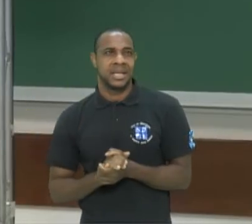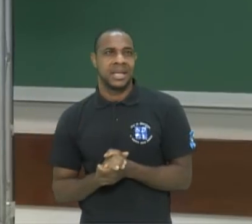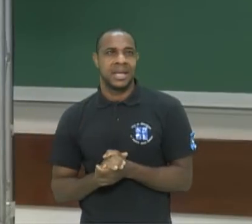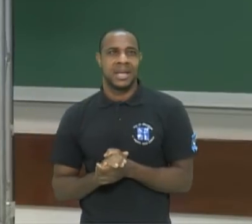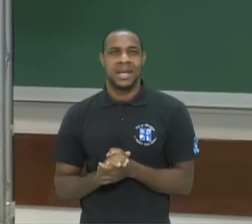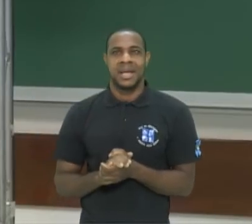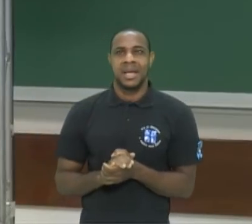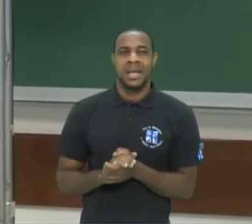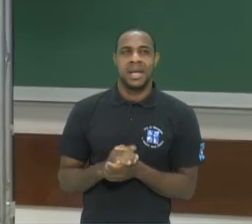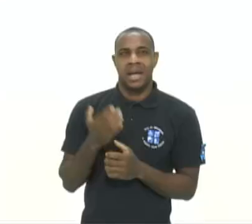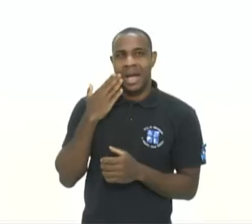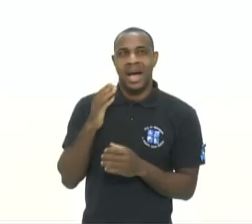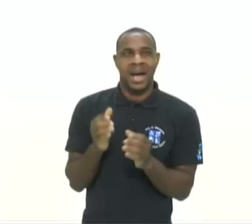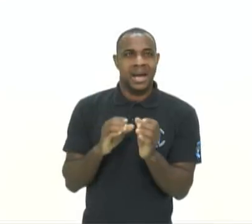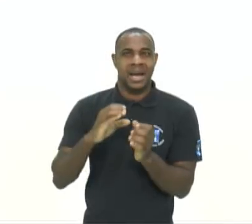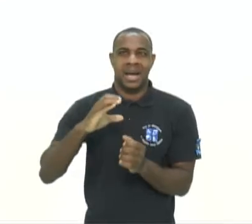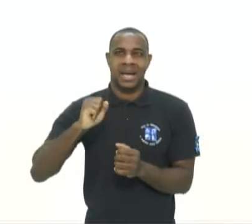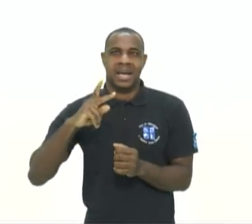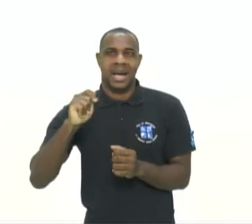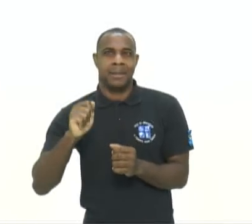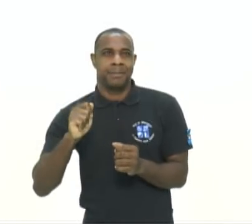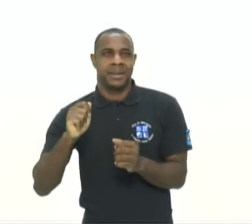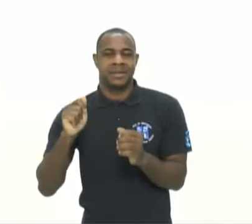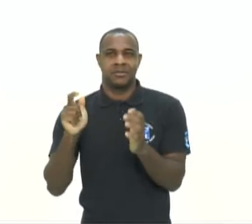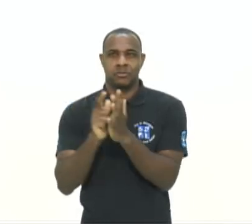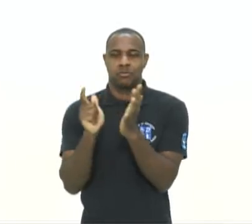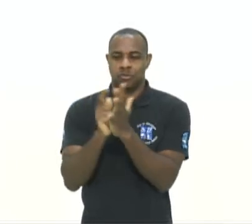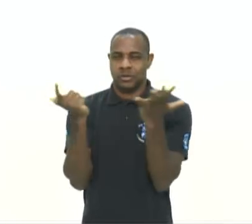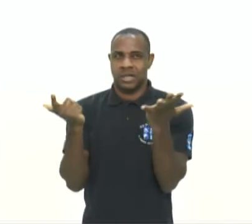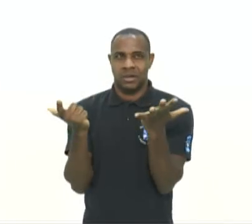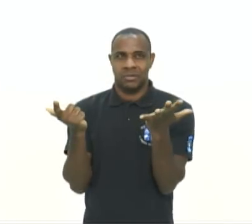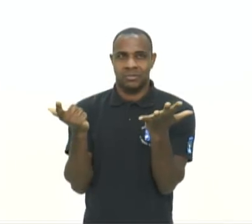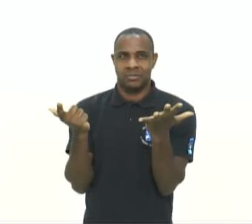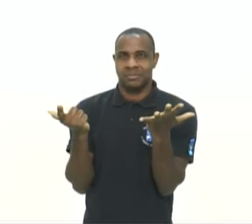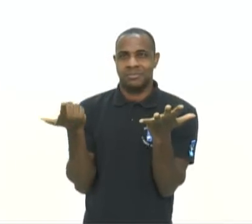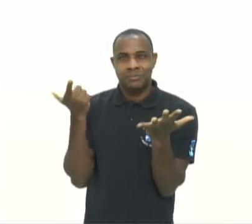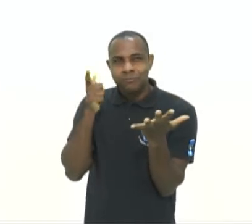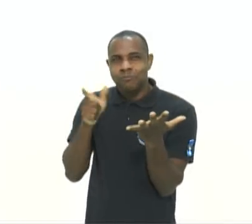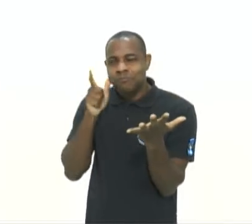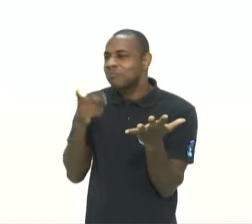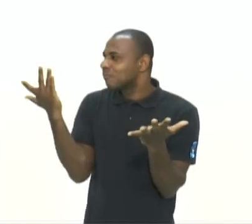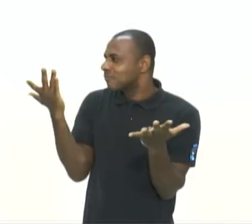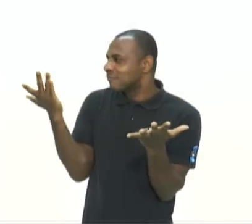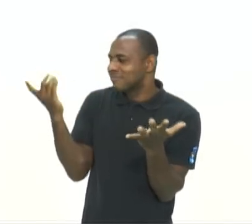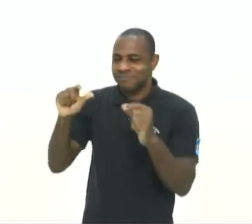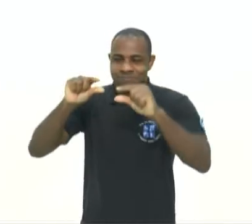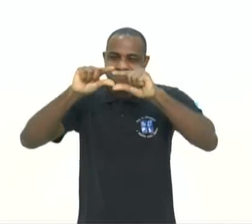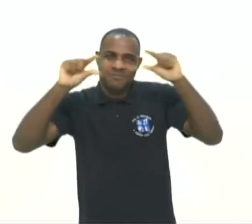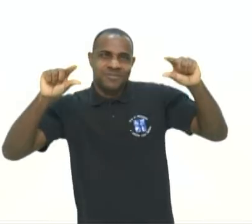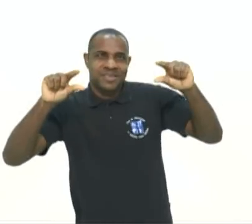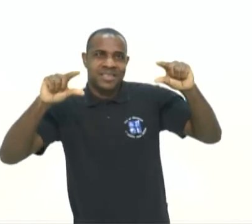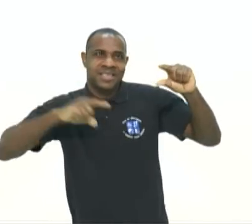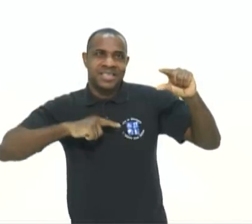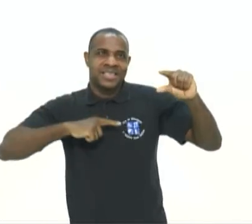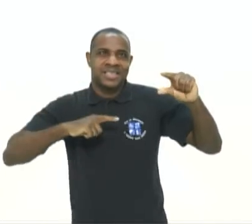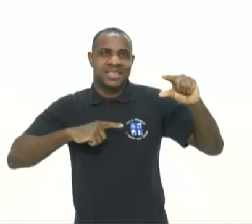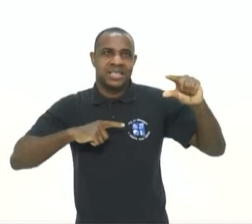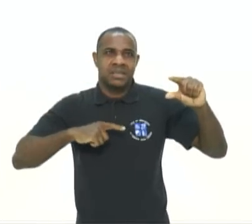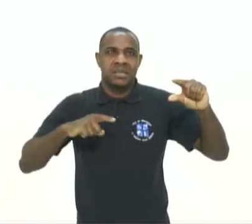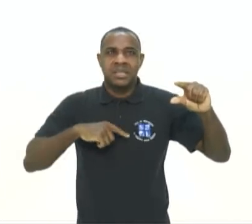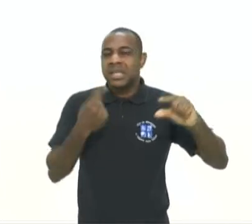ali. A capa de jornal conquistou esse status. O fragmento do texto acima possui um